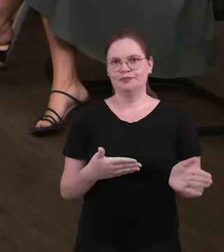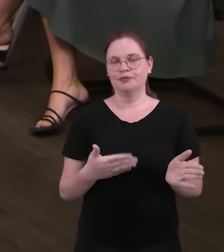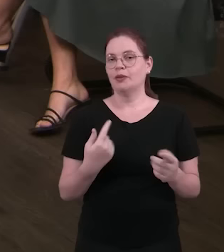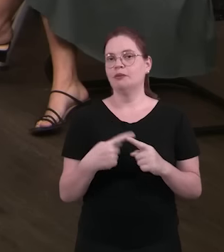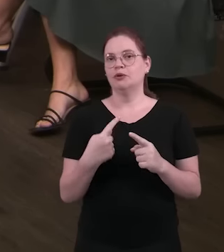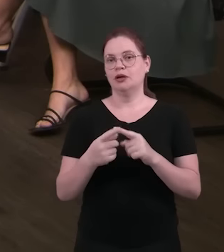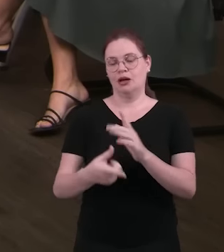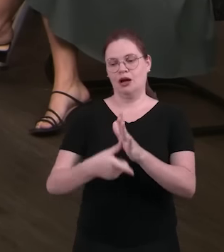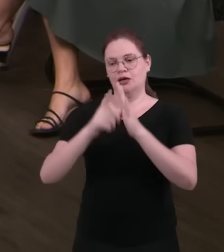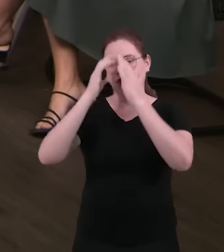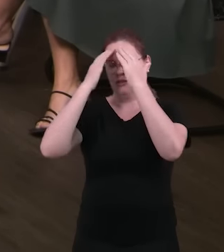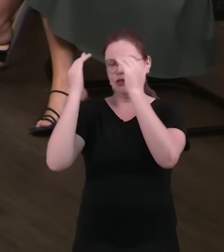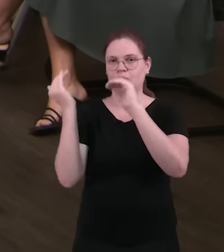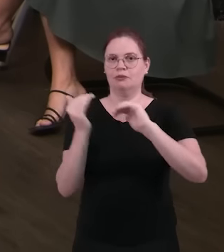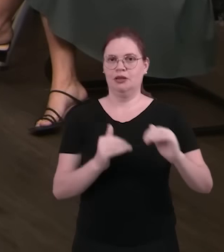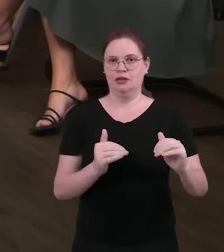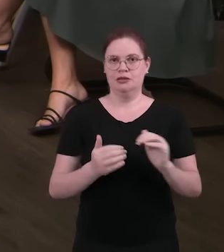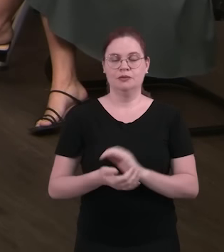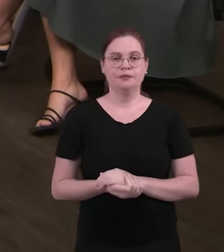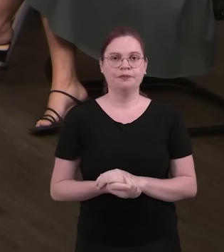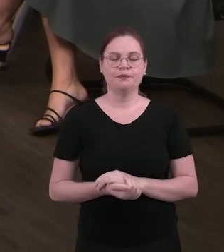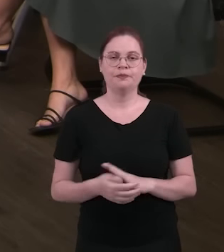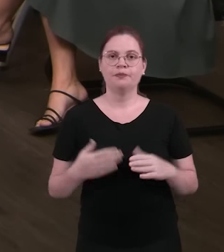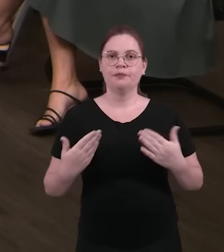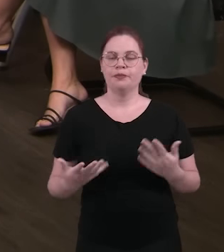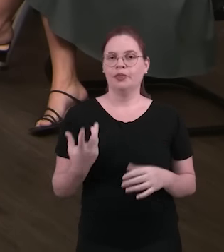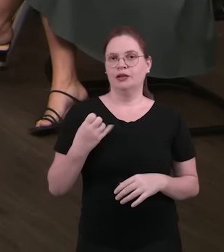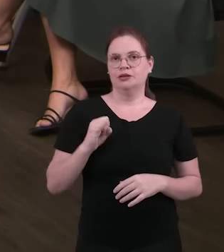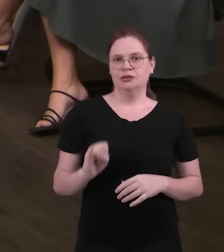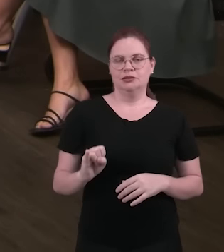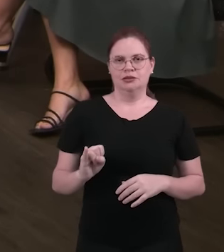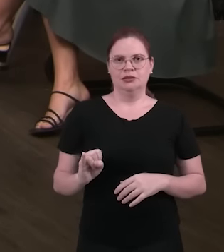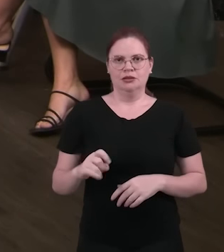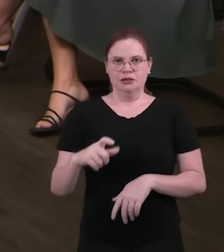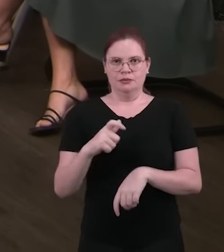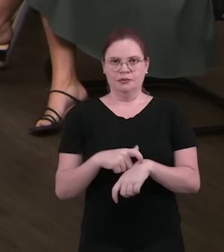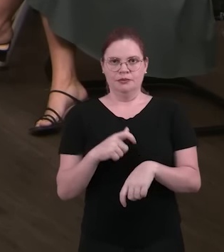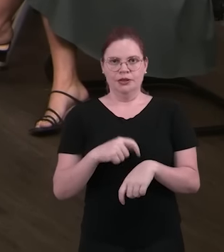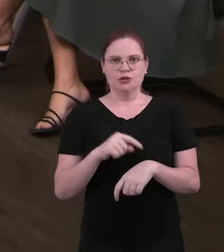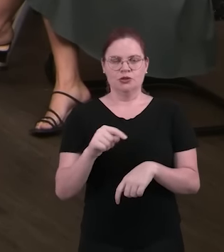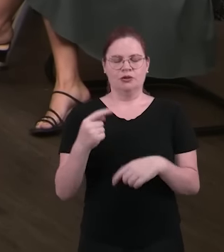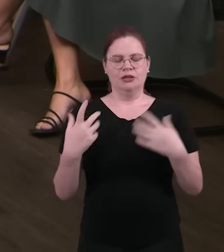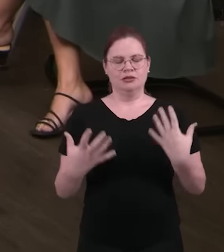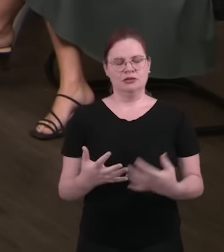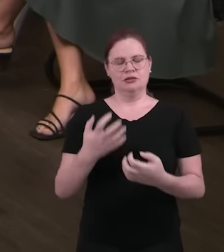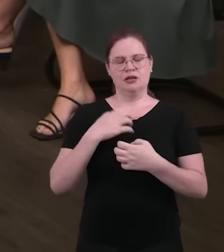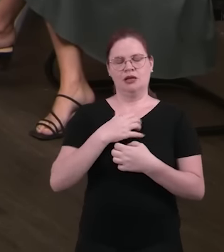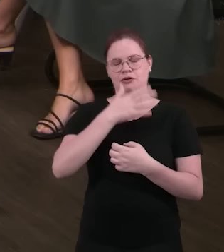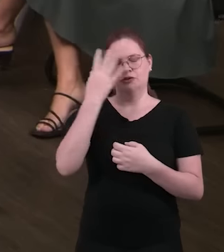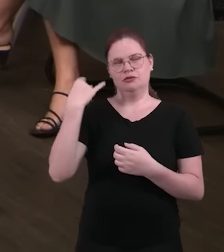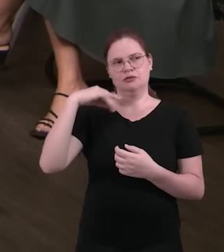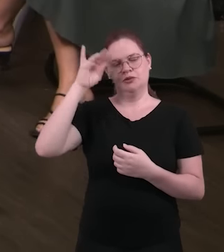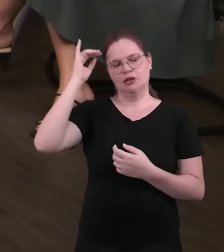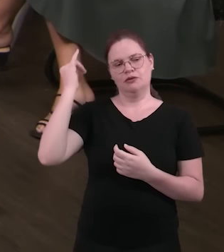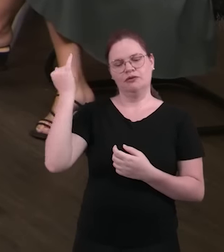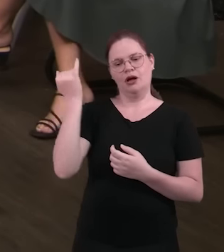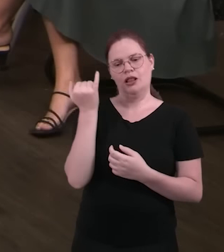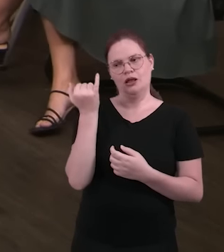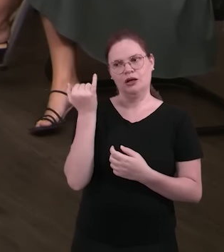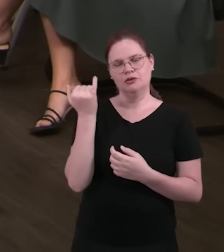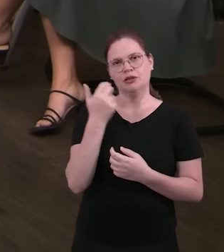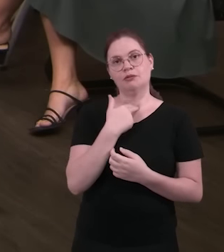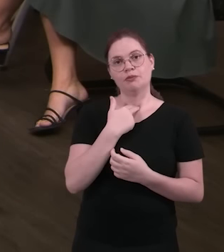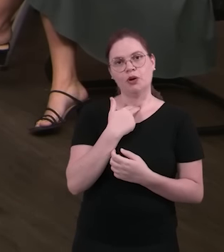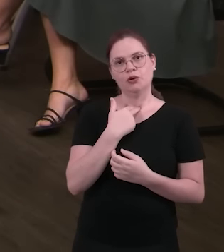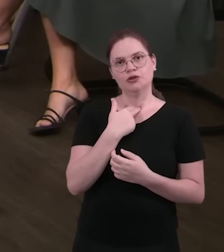Então, naquele momento que a pessoa foi conscientizada pelo Espírito Santo, o